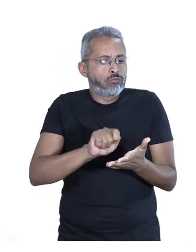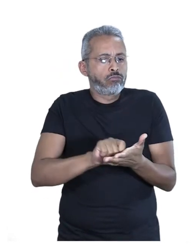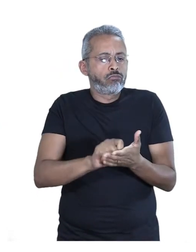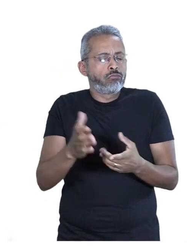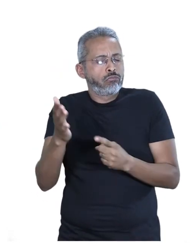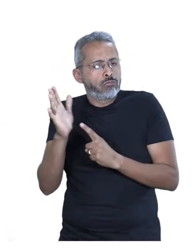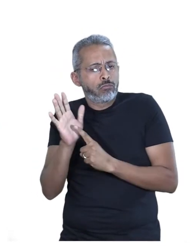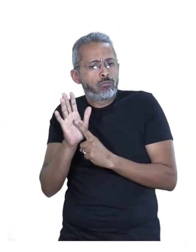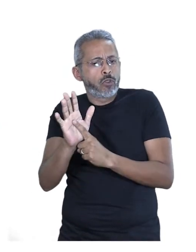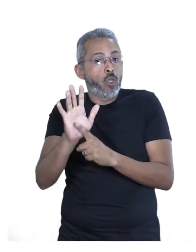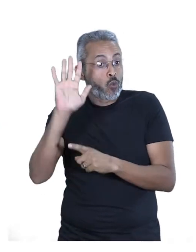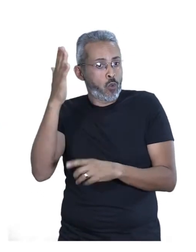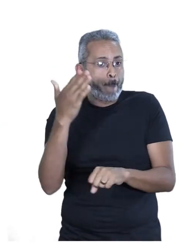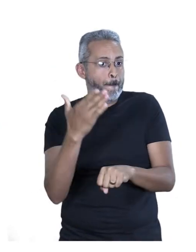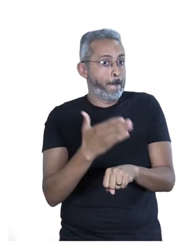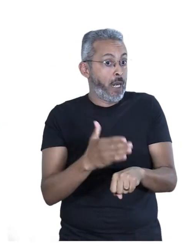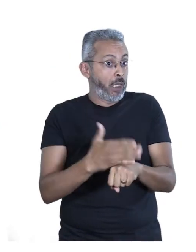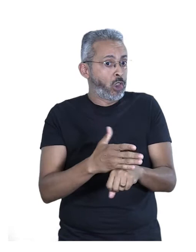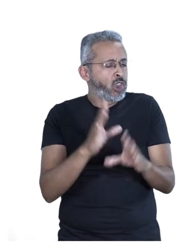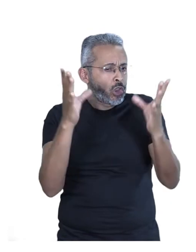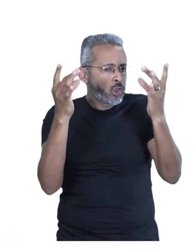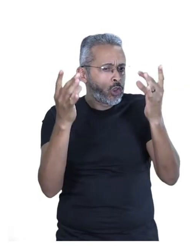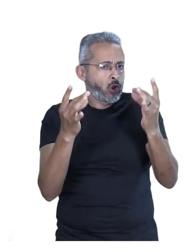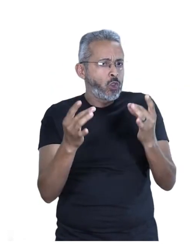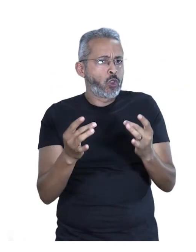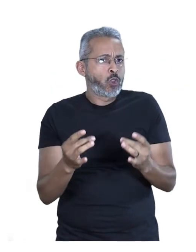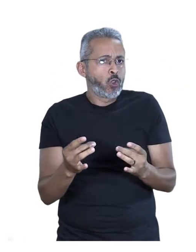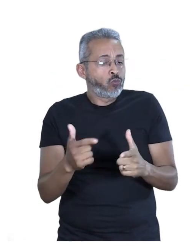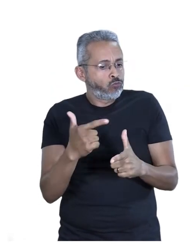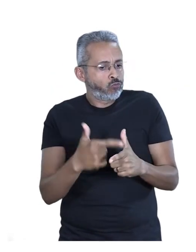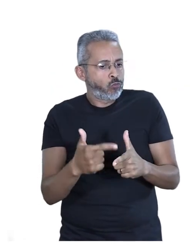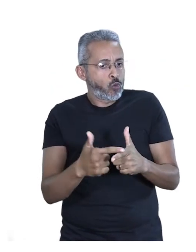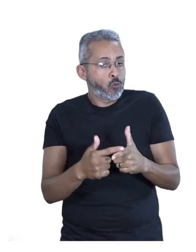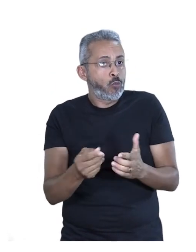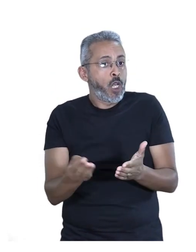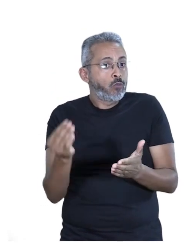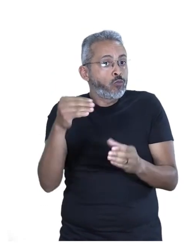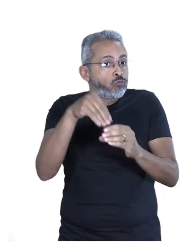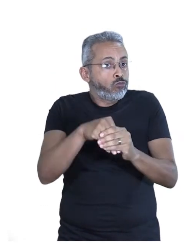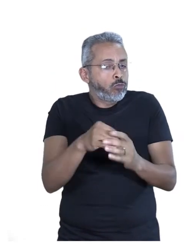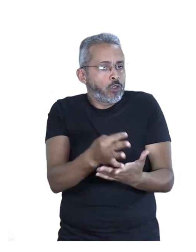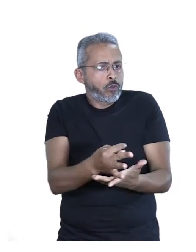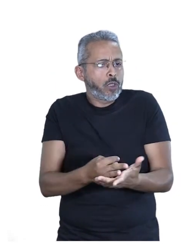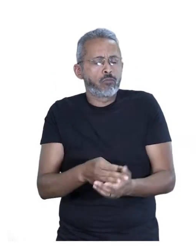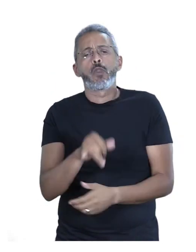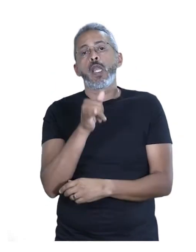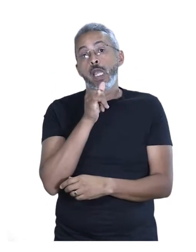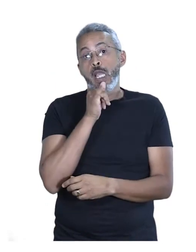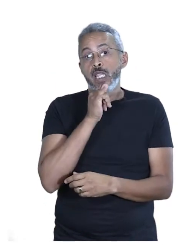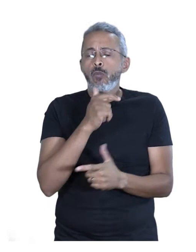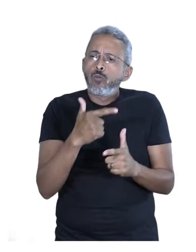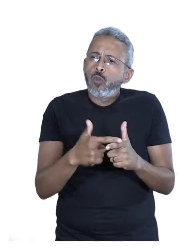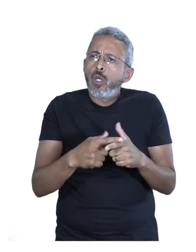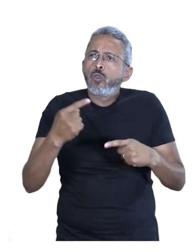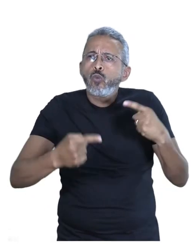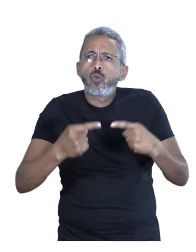apresente soluções práticas e detalhadas acerca dos problemas levantados no texto. Se, por exemplo, o problema